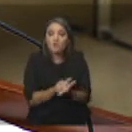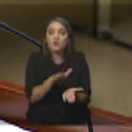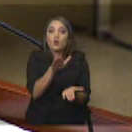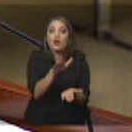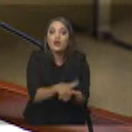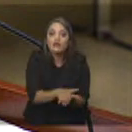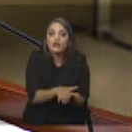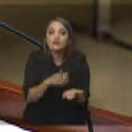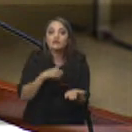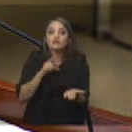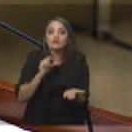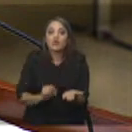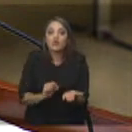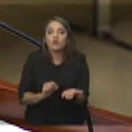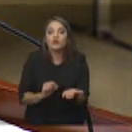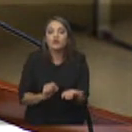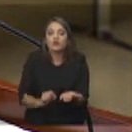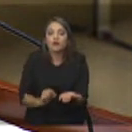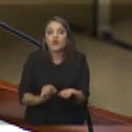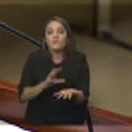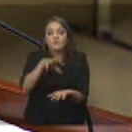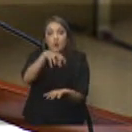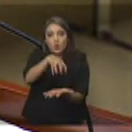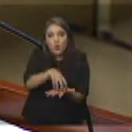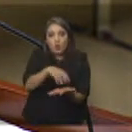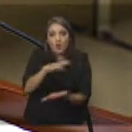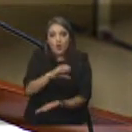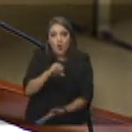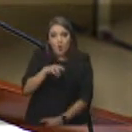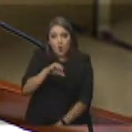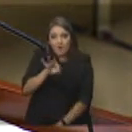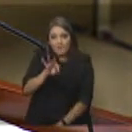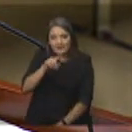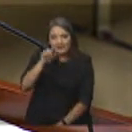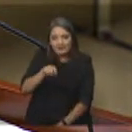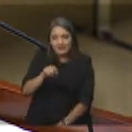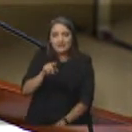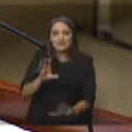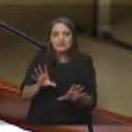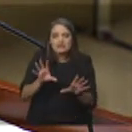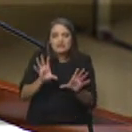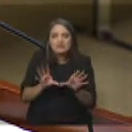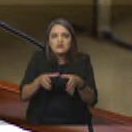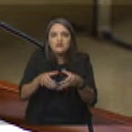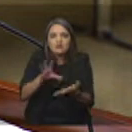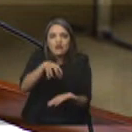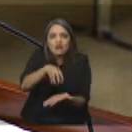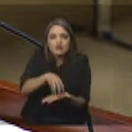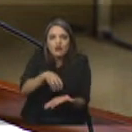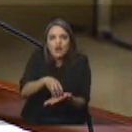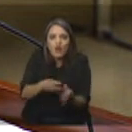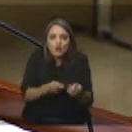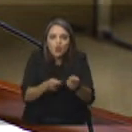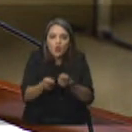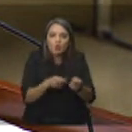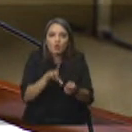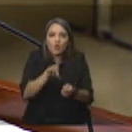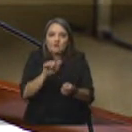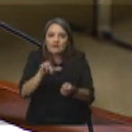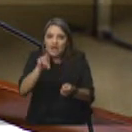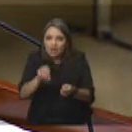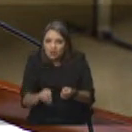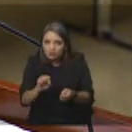exercido por meio de um órgão colegiado, que é o Comitê Central de Governança de Dados. A criação do comitê, excelências,